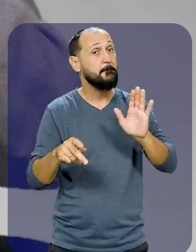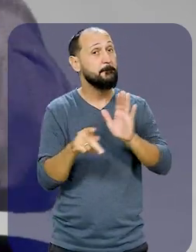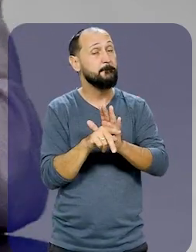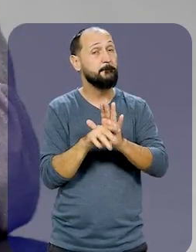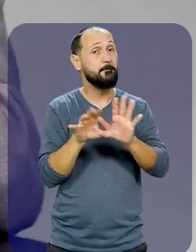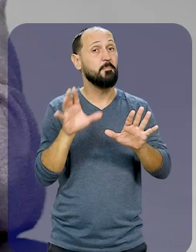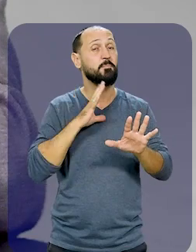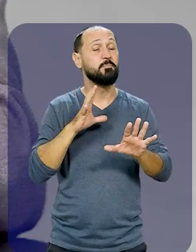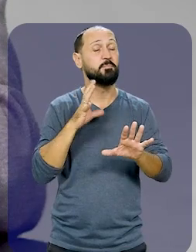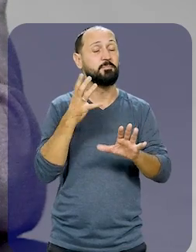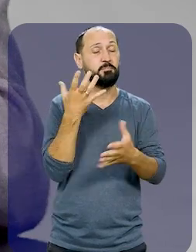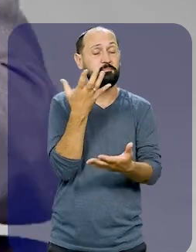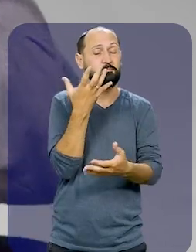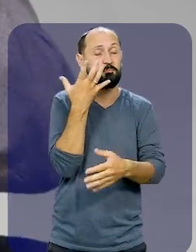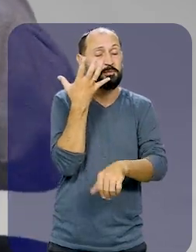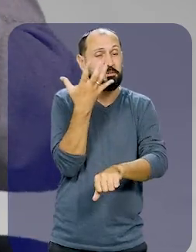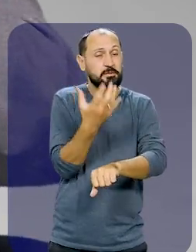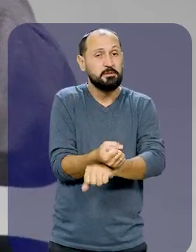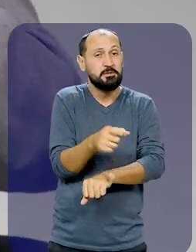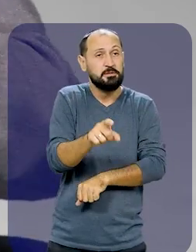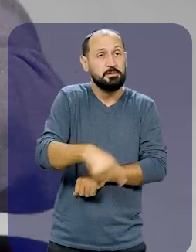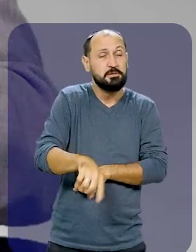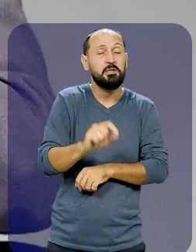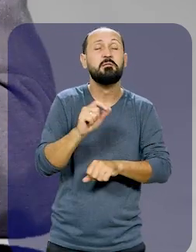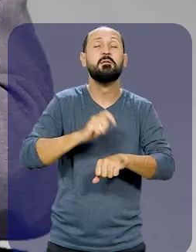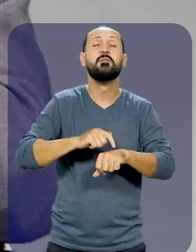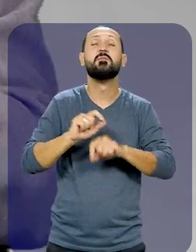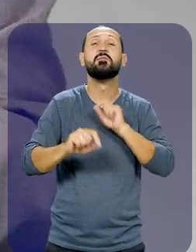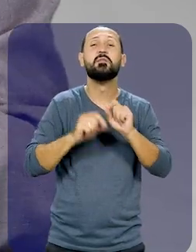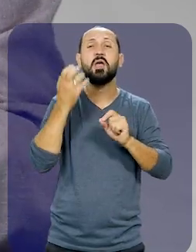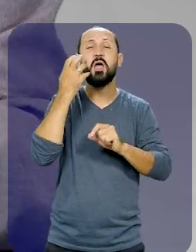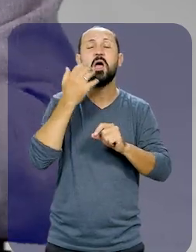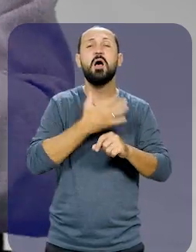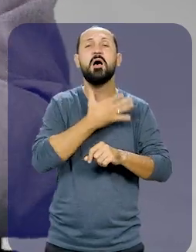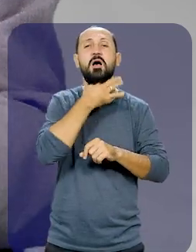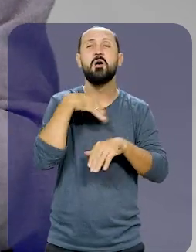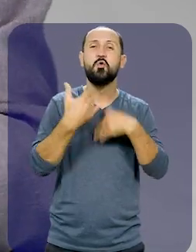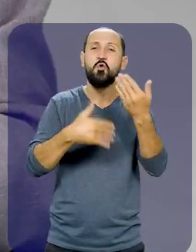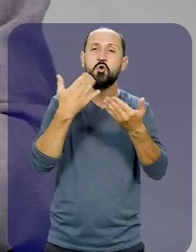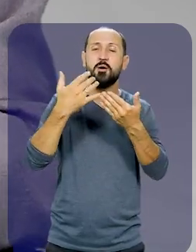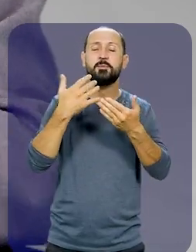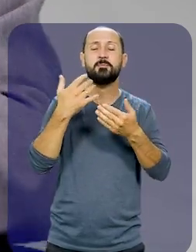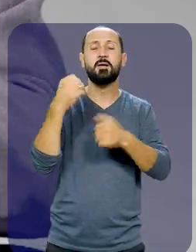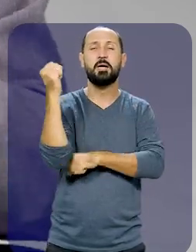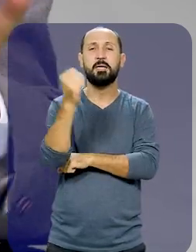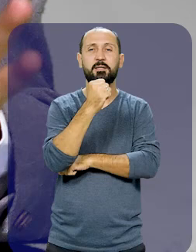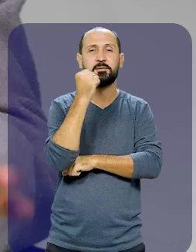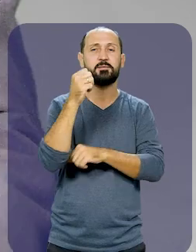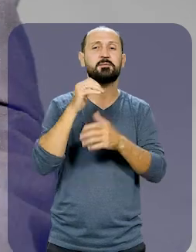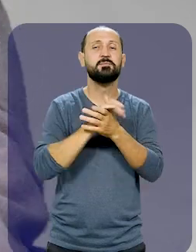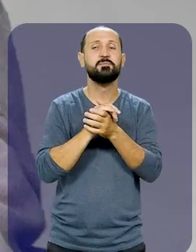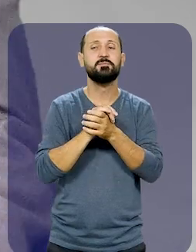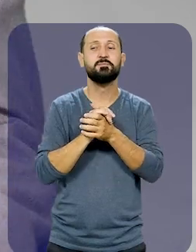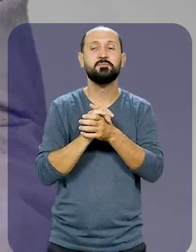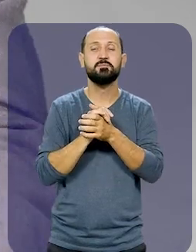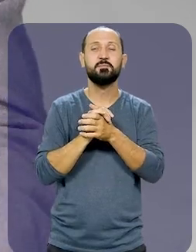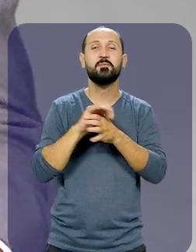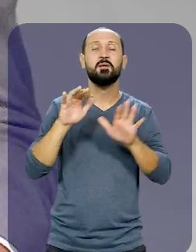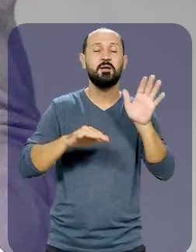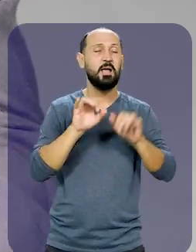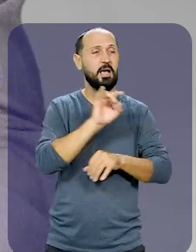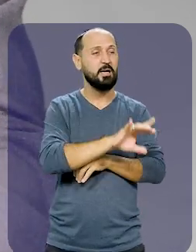característica inata das pessoas. Quando que ele vai ter crise, vai desenvolver o quadro mais severo, aí é uma